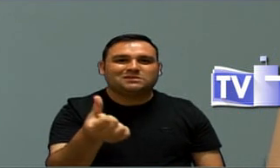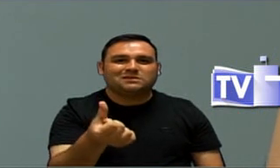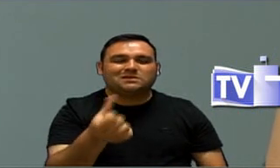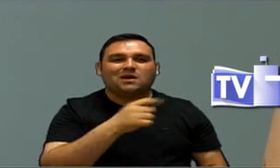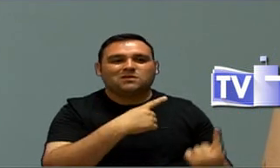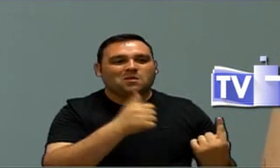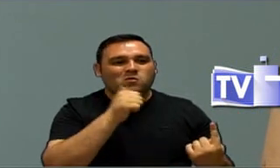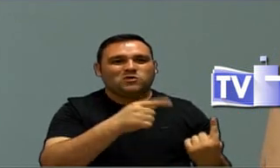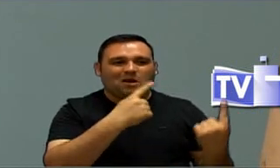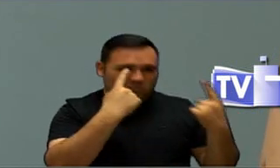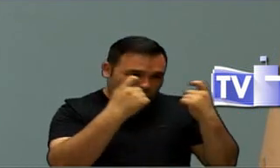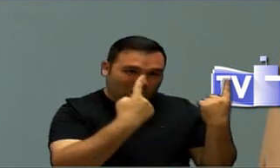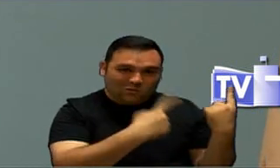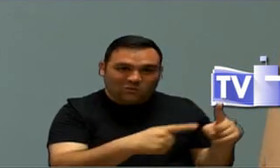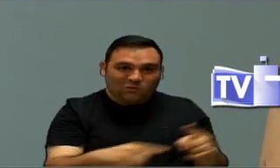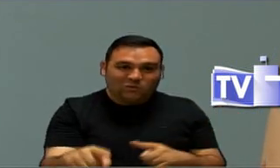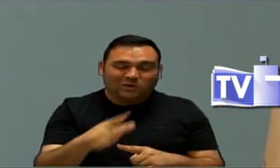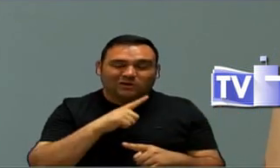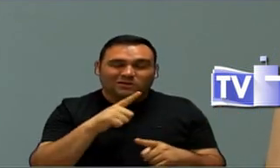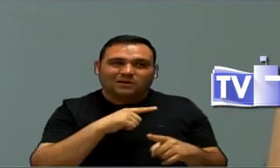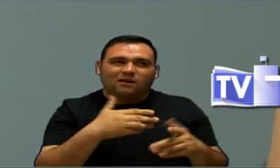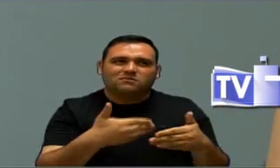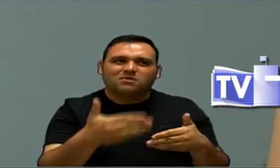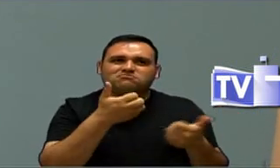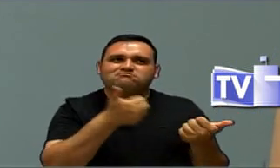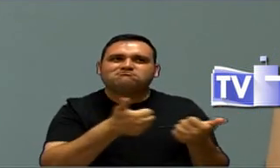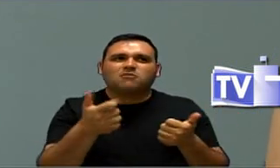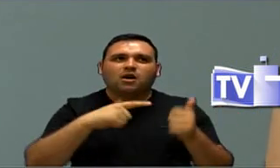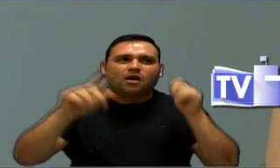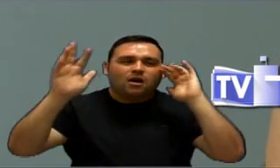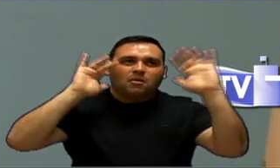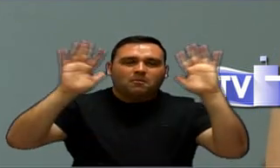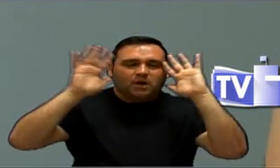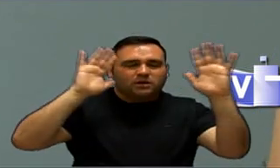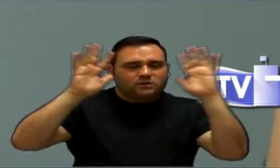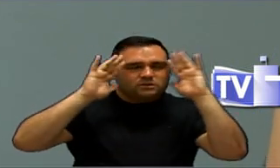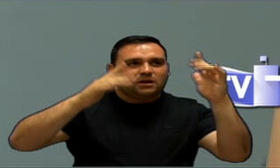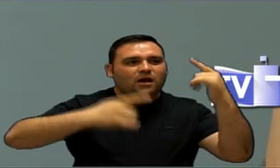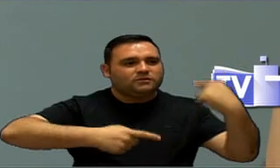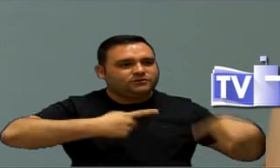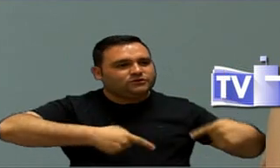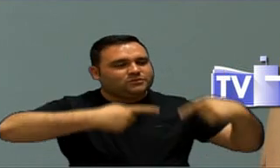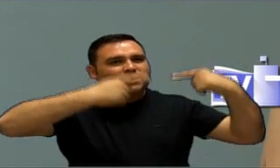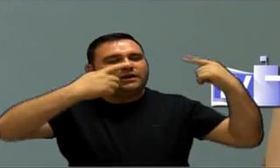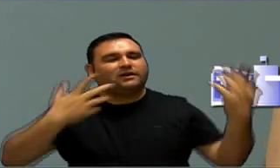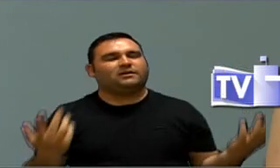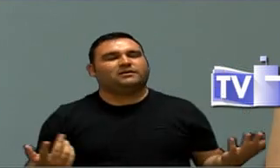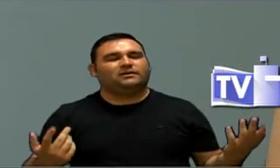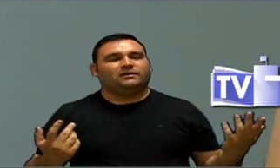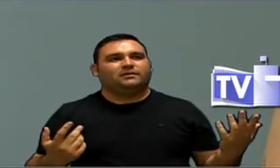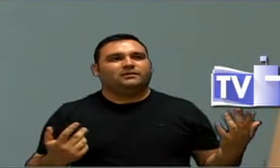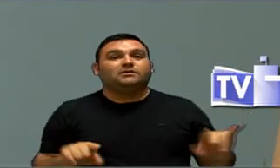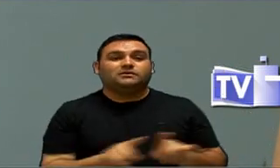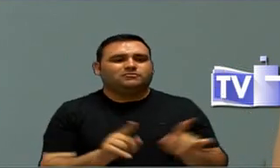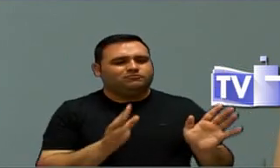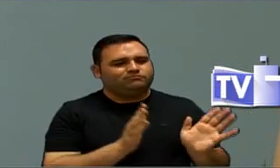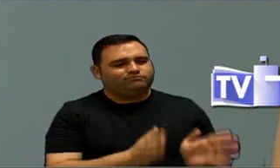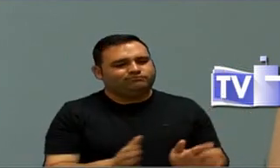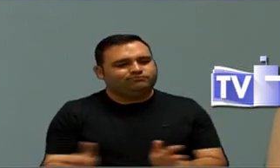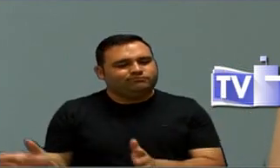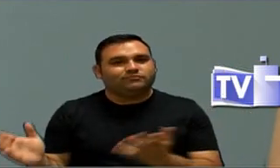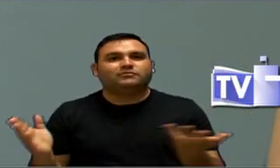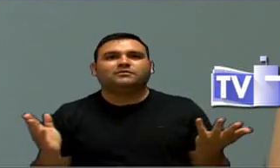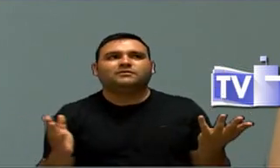violência contra a mulher, seria interessante nós pensarmos, debatermos e nos